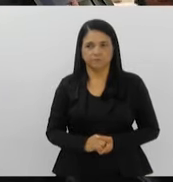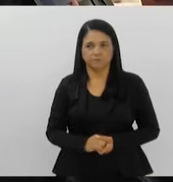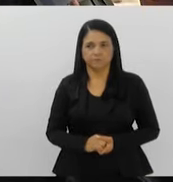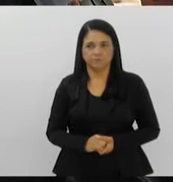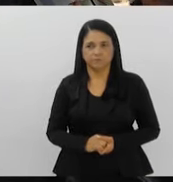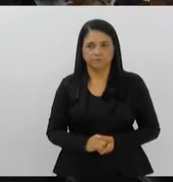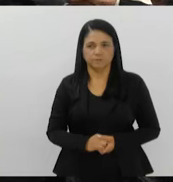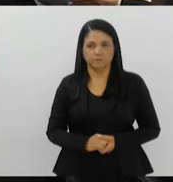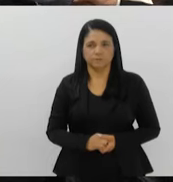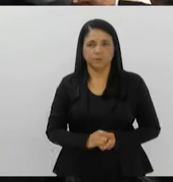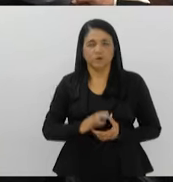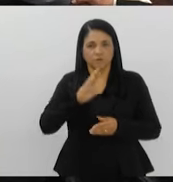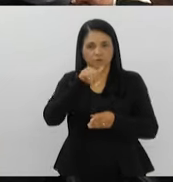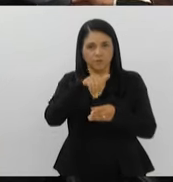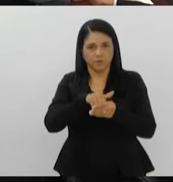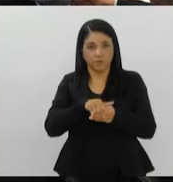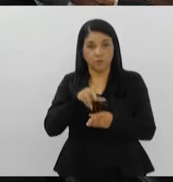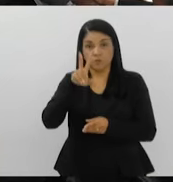Votaram